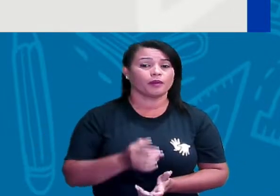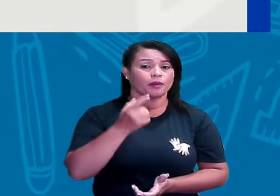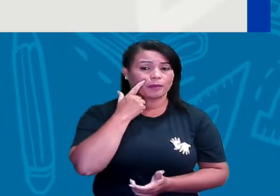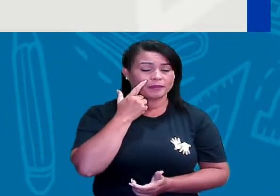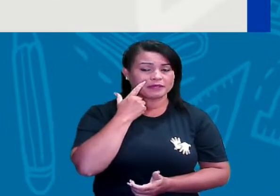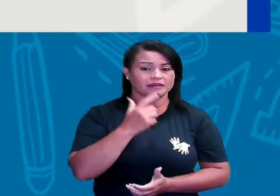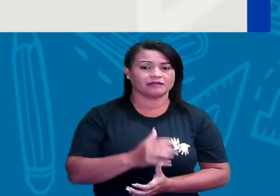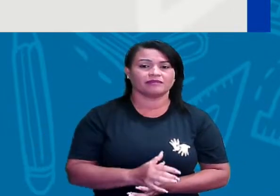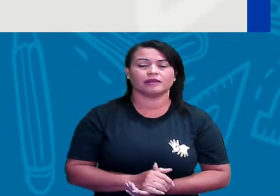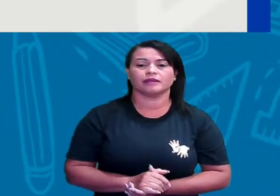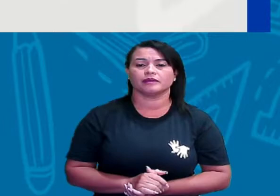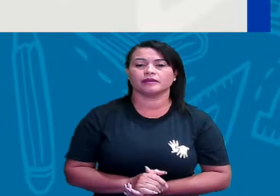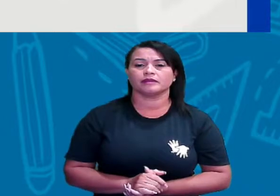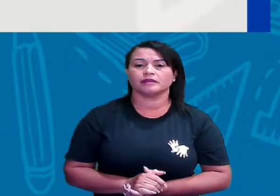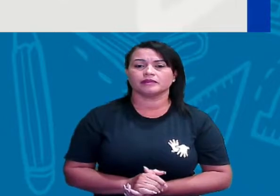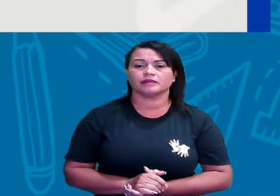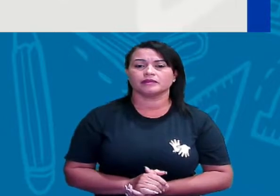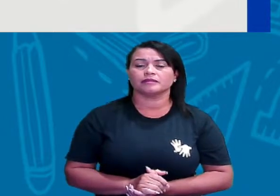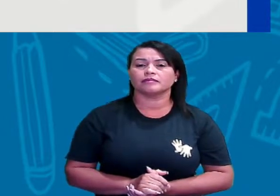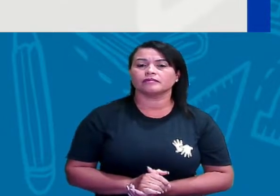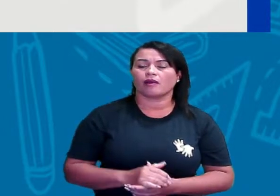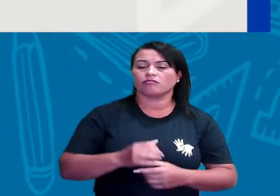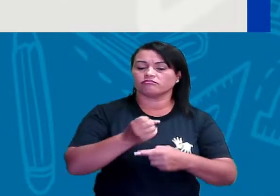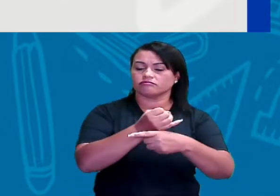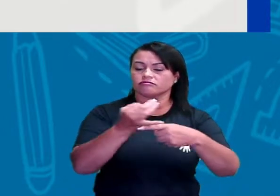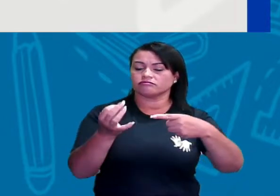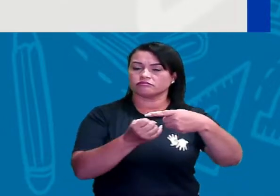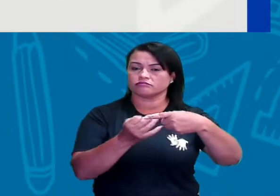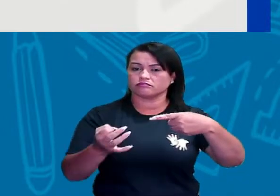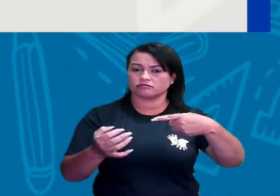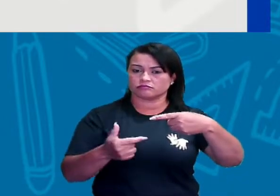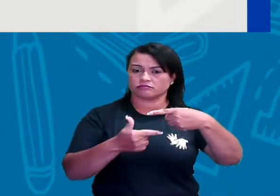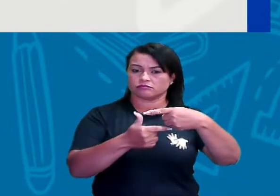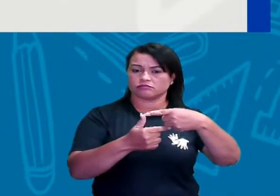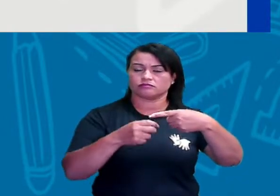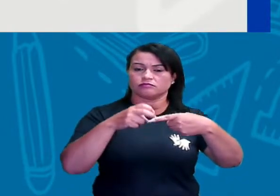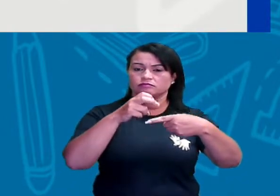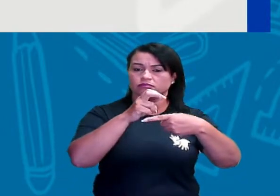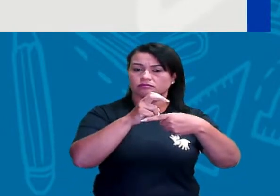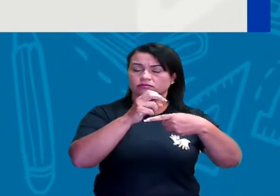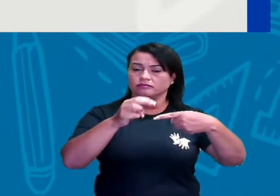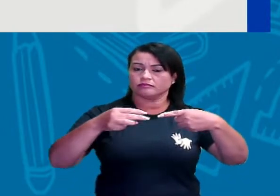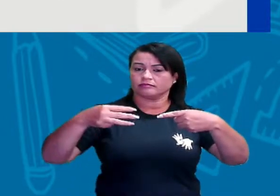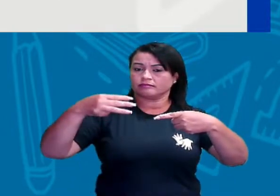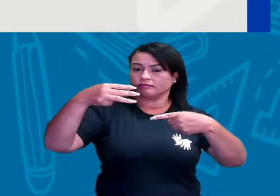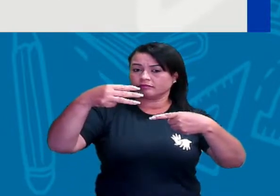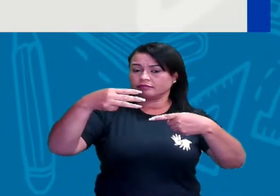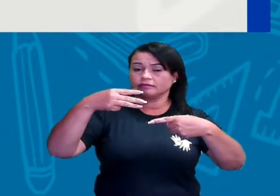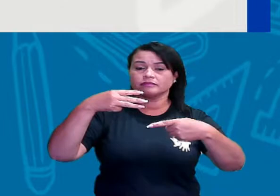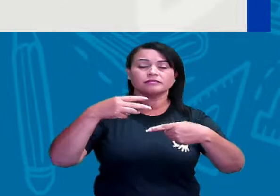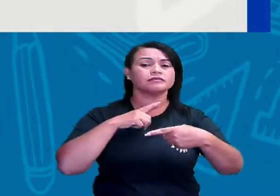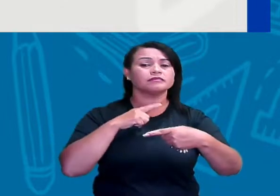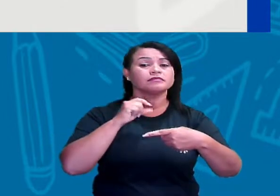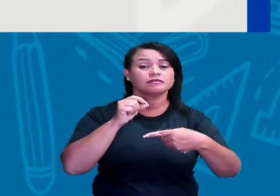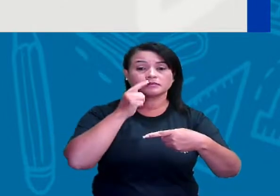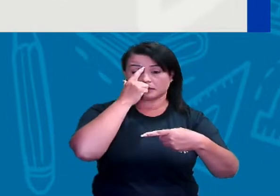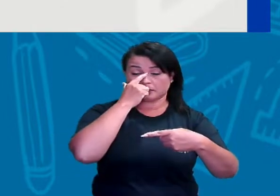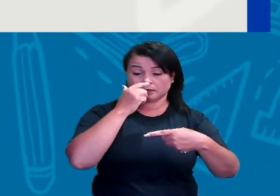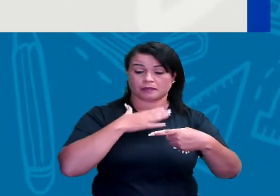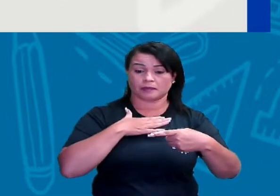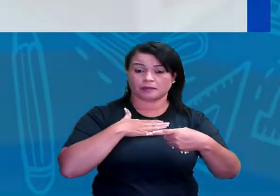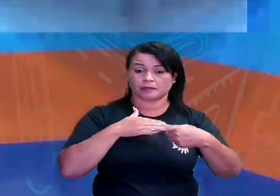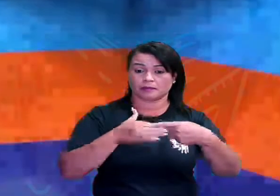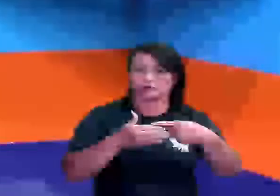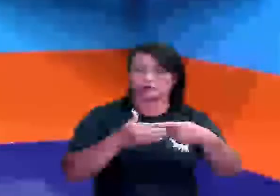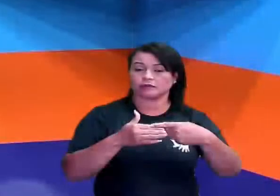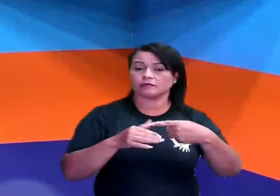tenho, ó, uma fração, não é isso? 2 sobre 5 elevado a 3. Então, ou seja, o meu expoente,